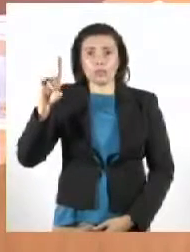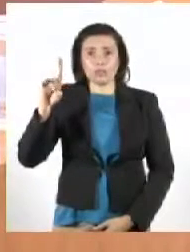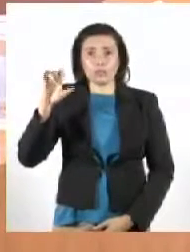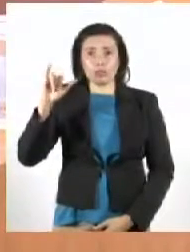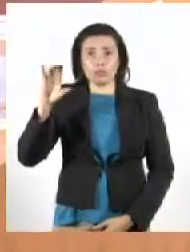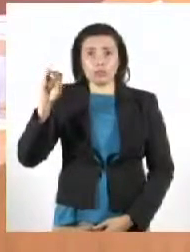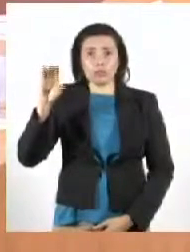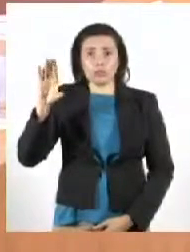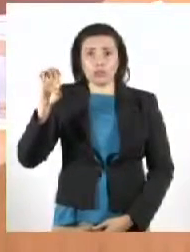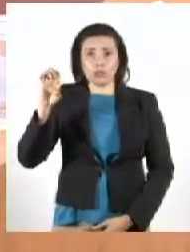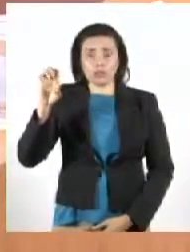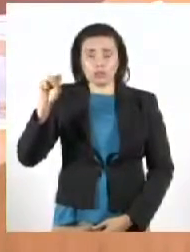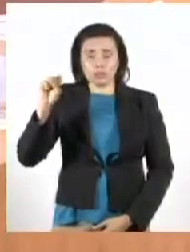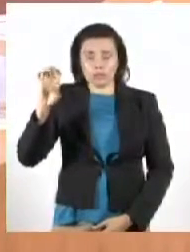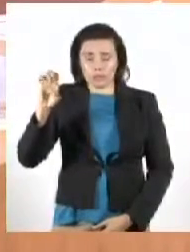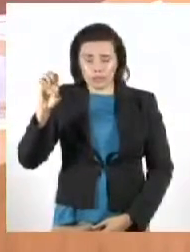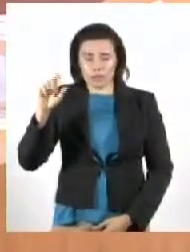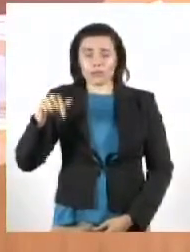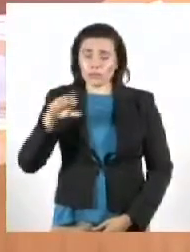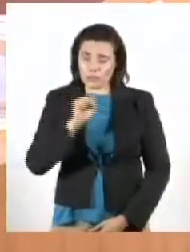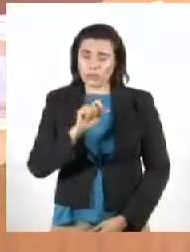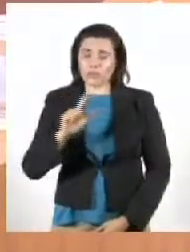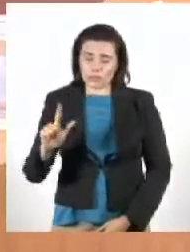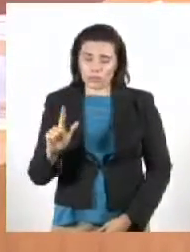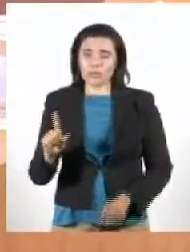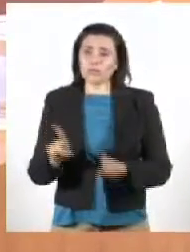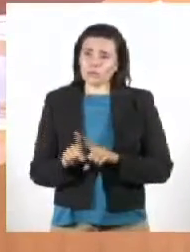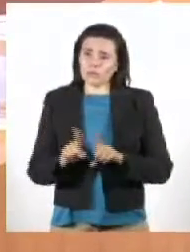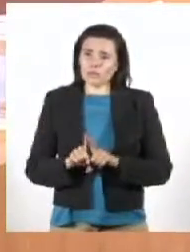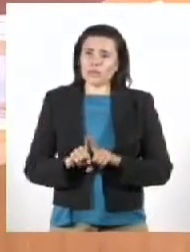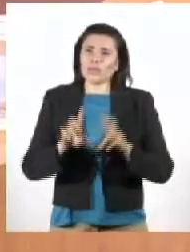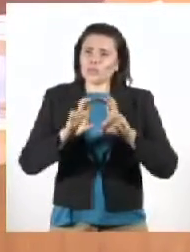Dino, o secretário